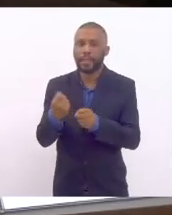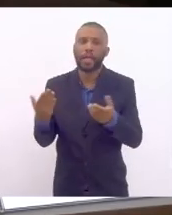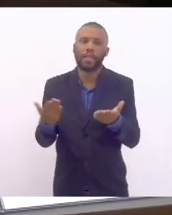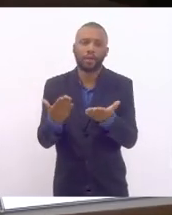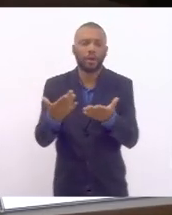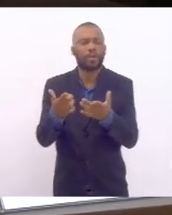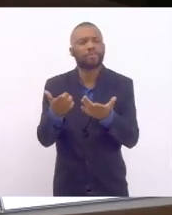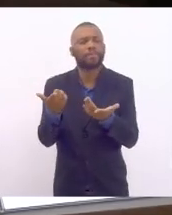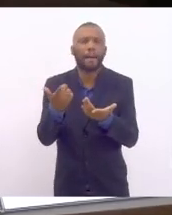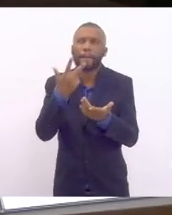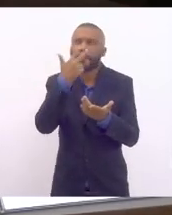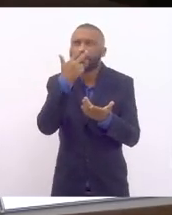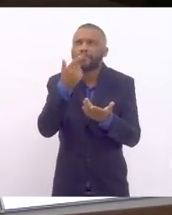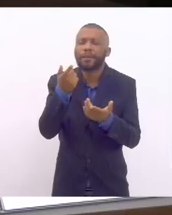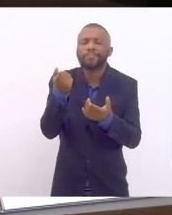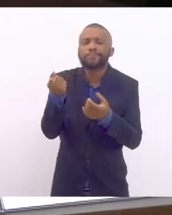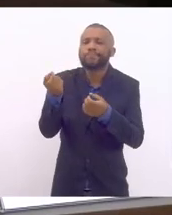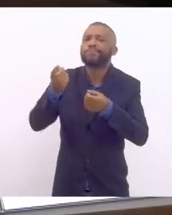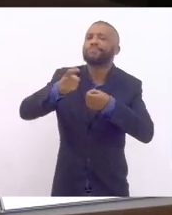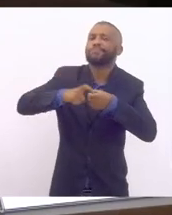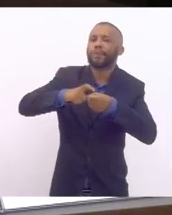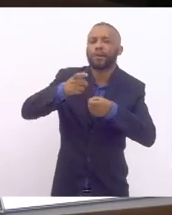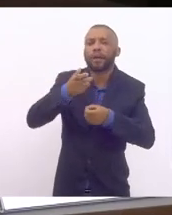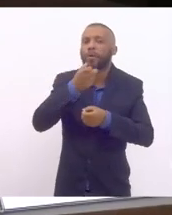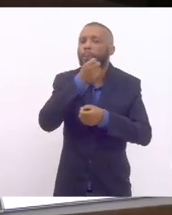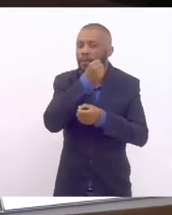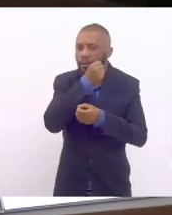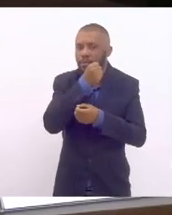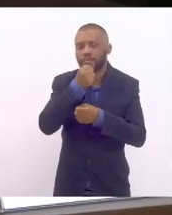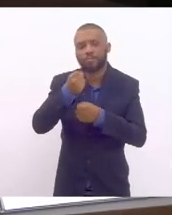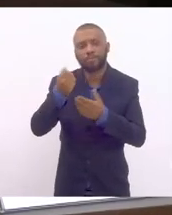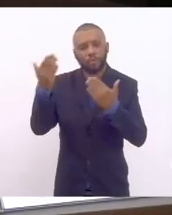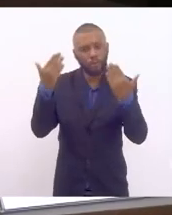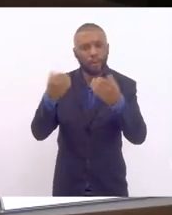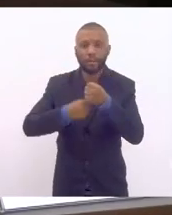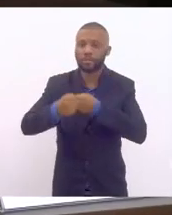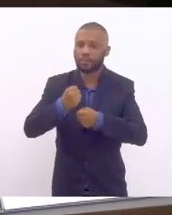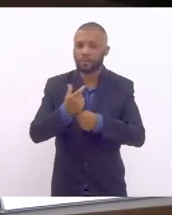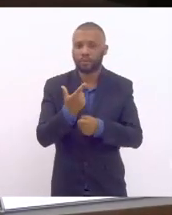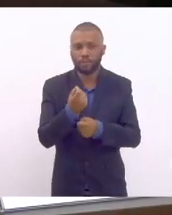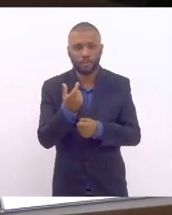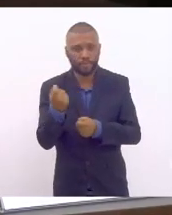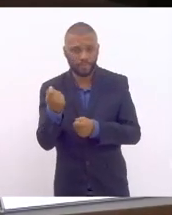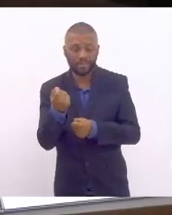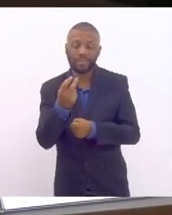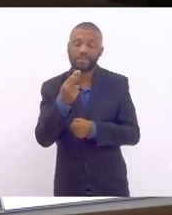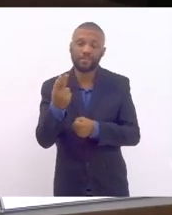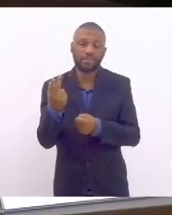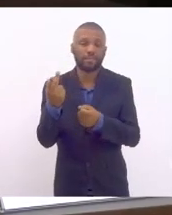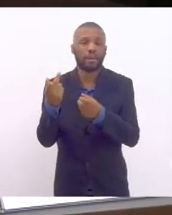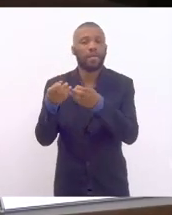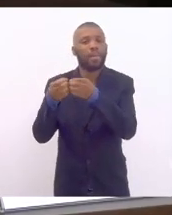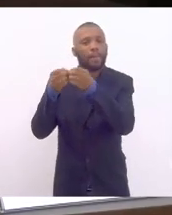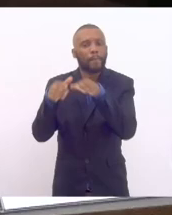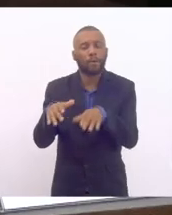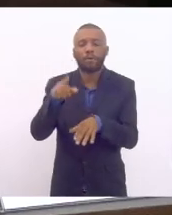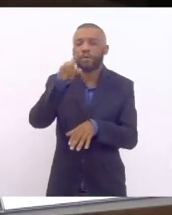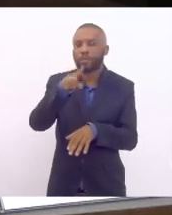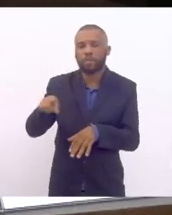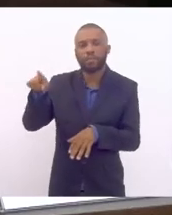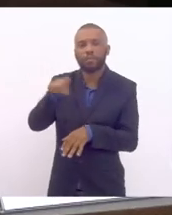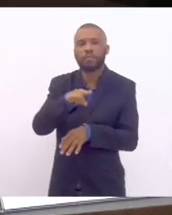com uma pequena recuperação em relação à 2020 do orçamento discricionário mas e vai por terra com o